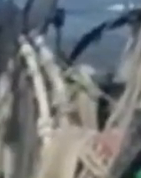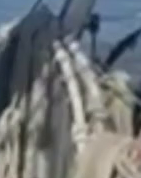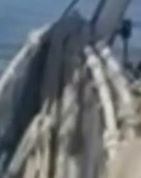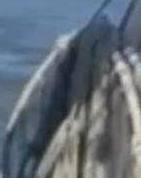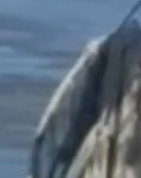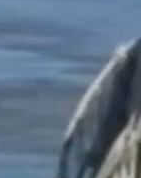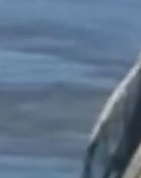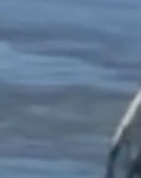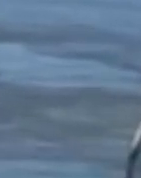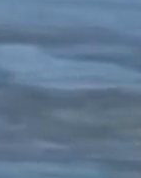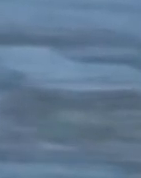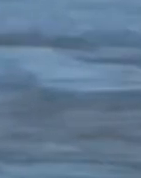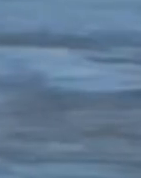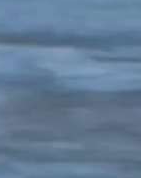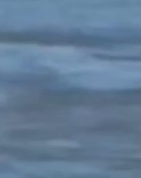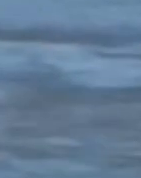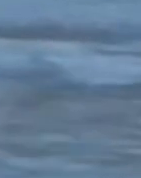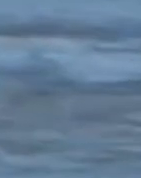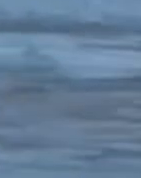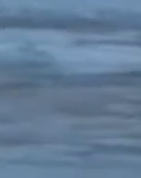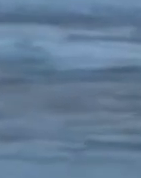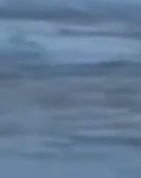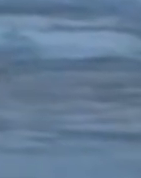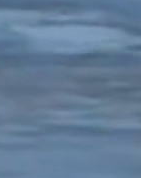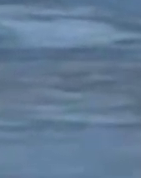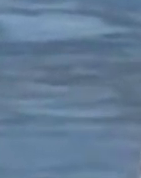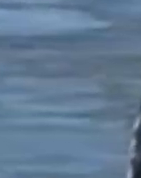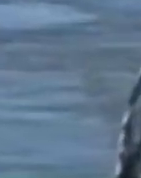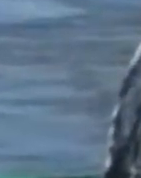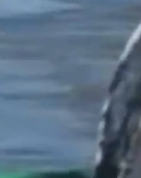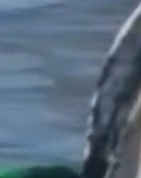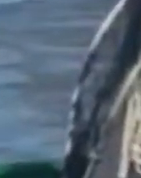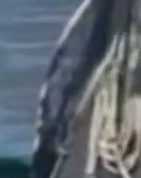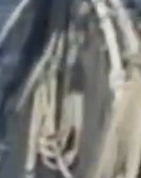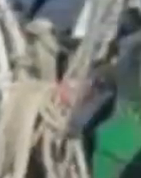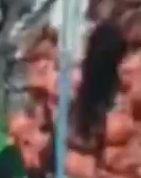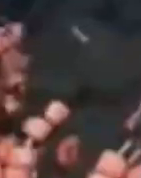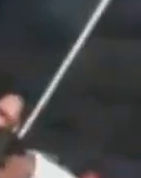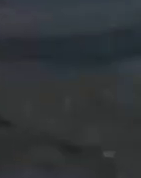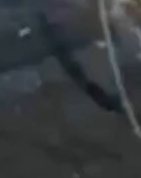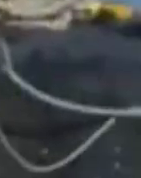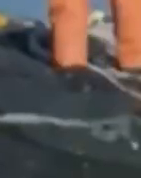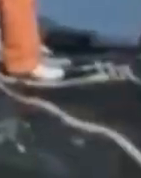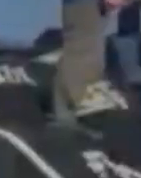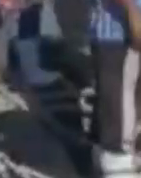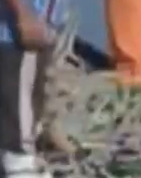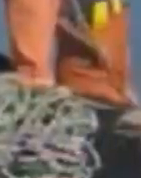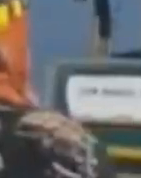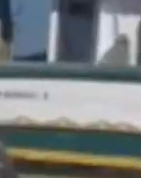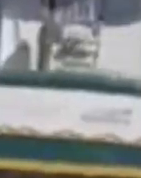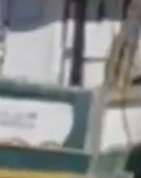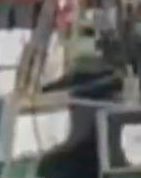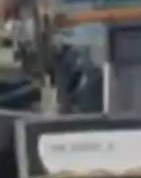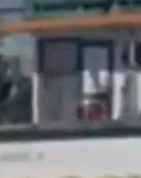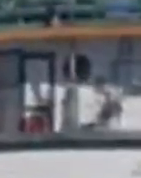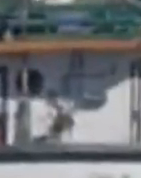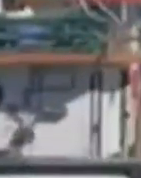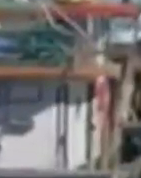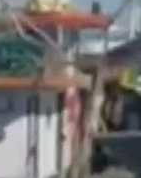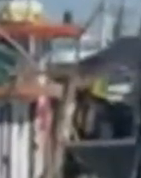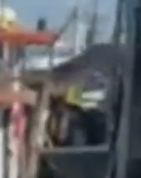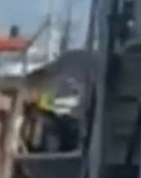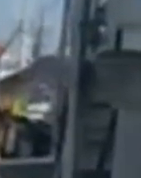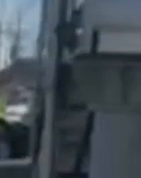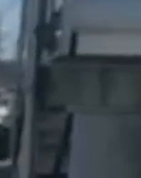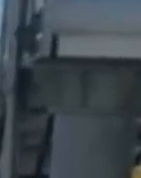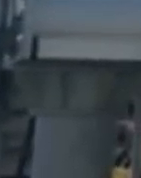Ali eles têm uns rebocadores empurrando. Aí, detalhe, um desses empresários, quando a imagem vai tocando, eu vou narrando aqui. Olha, os barcos estão